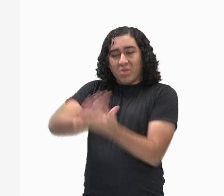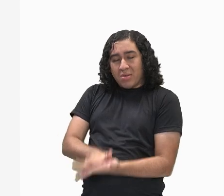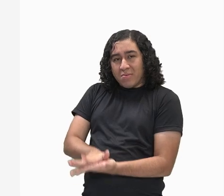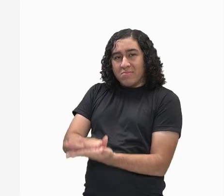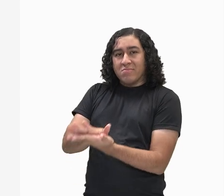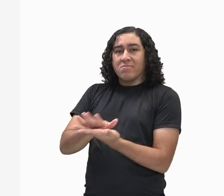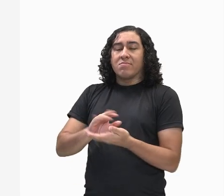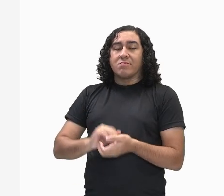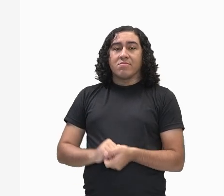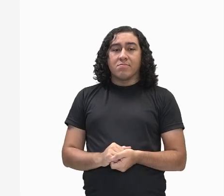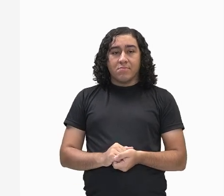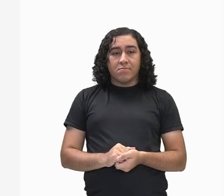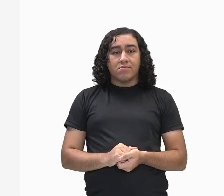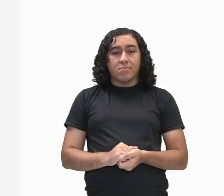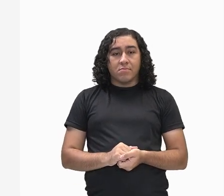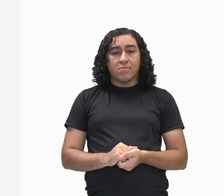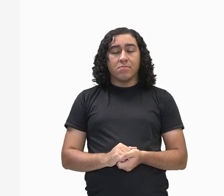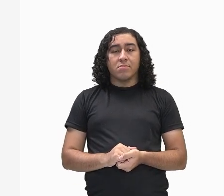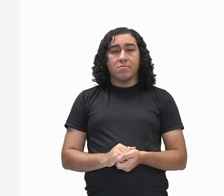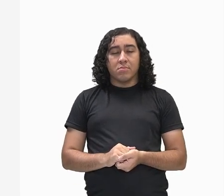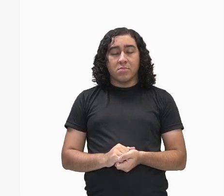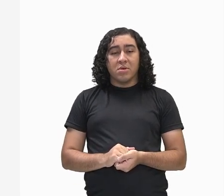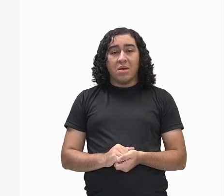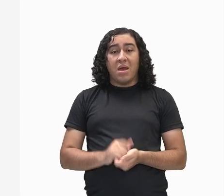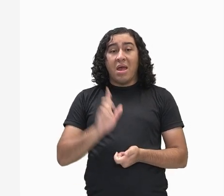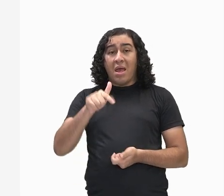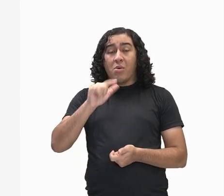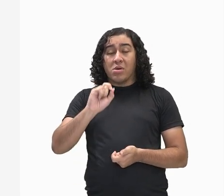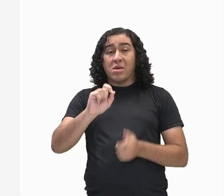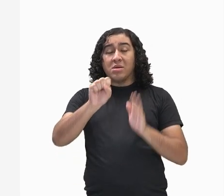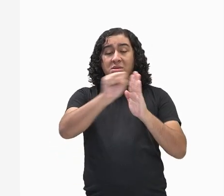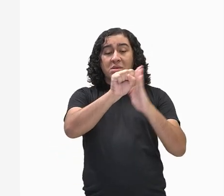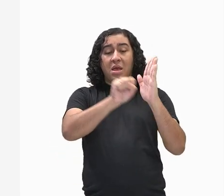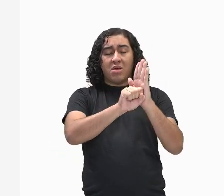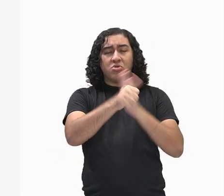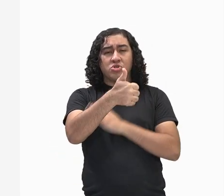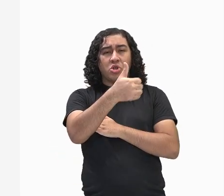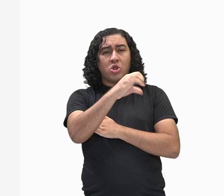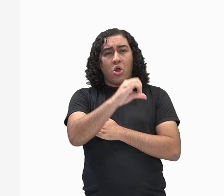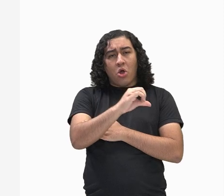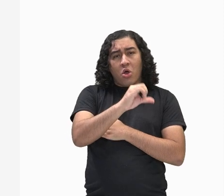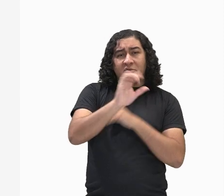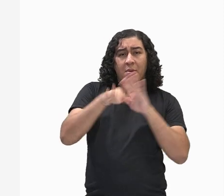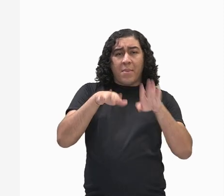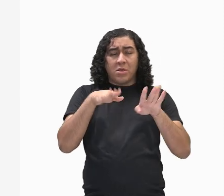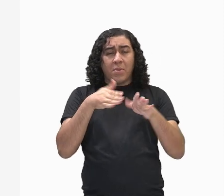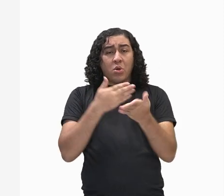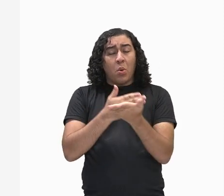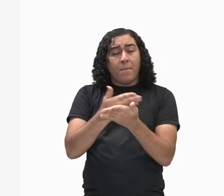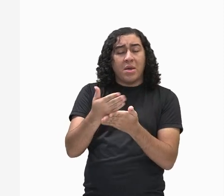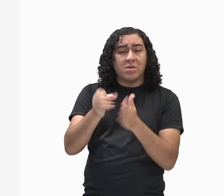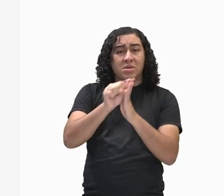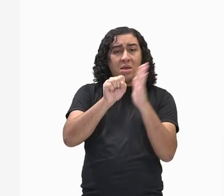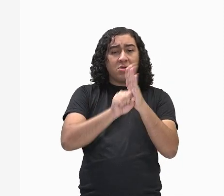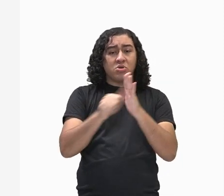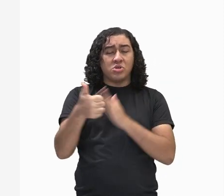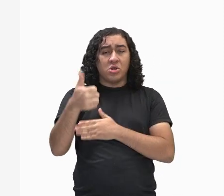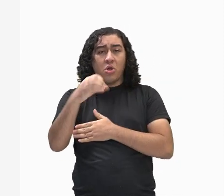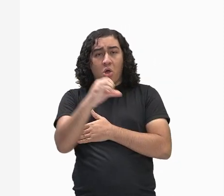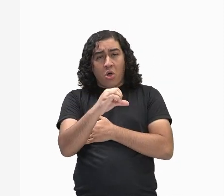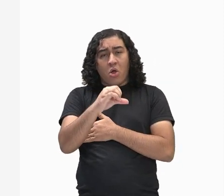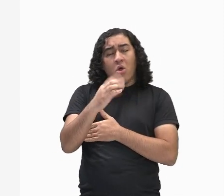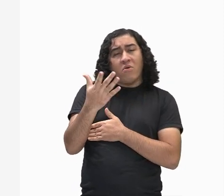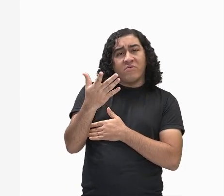do quê? Eu estou falando ali de século XIX, né? Final do século, início do século XIX, final do século XVIII,